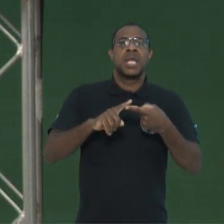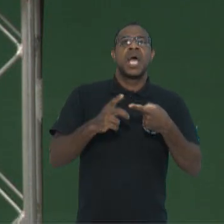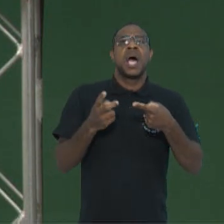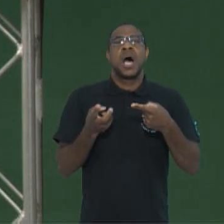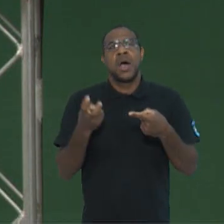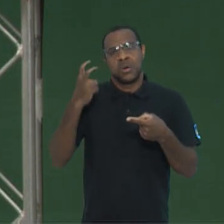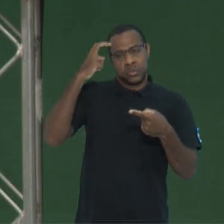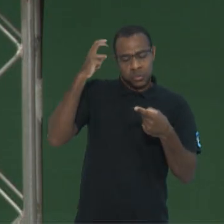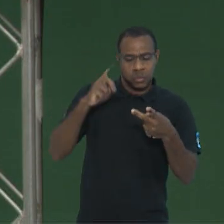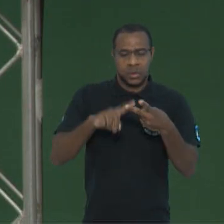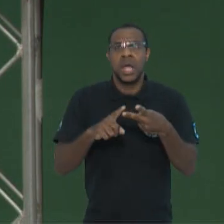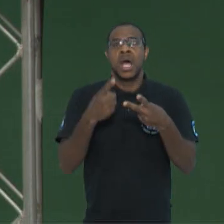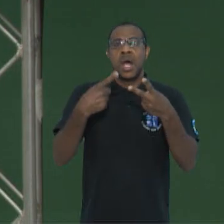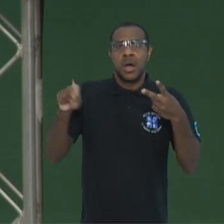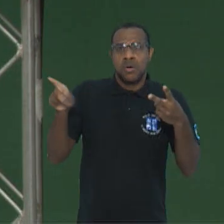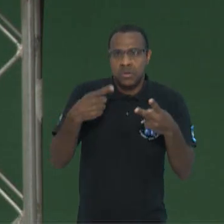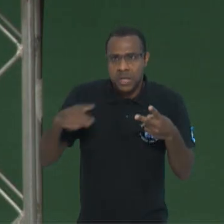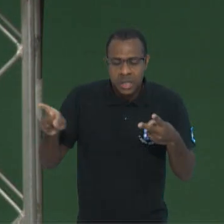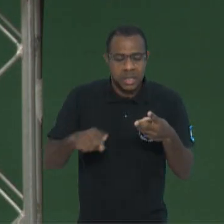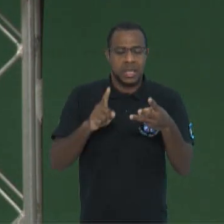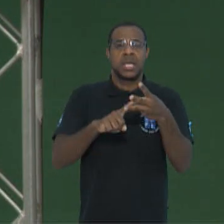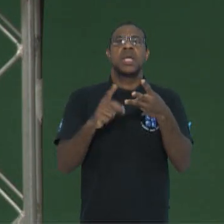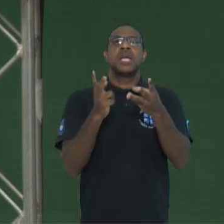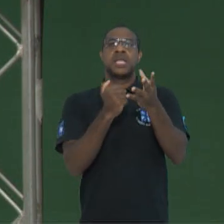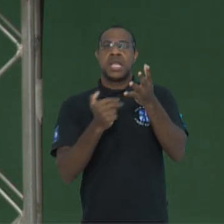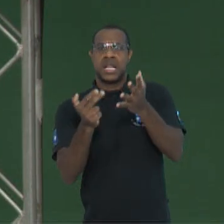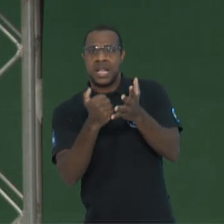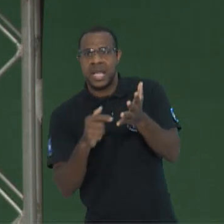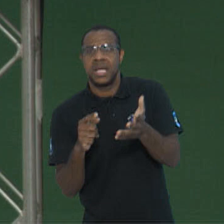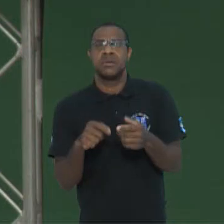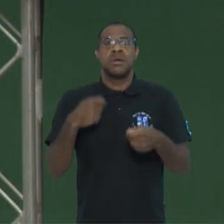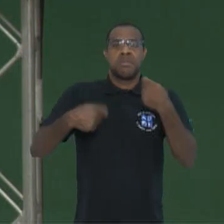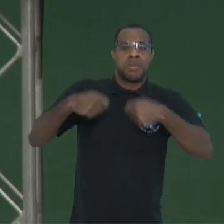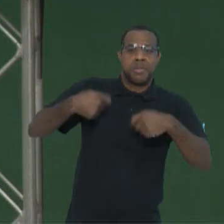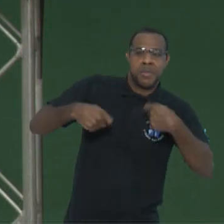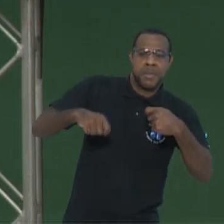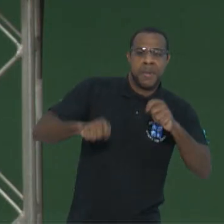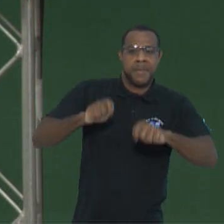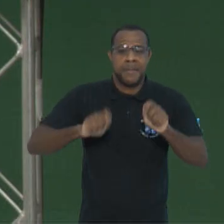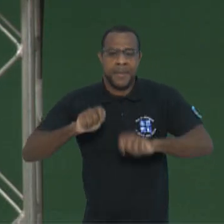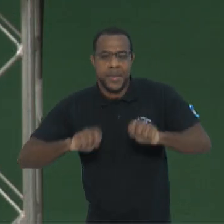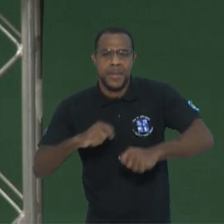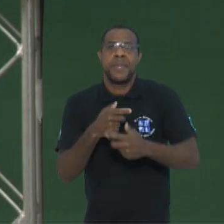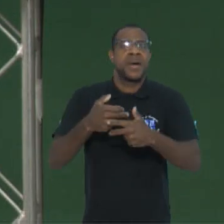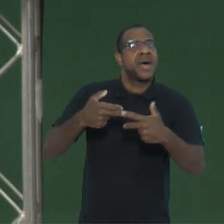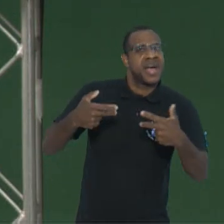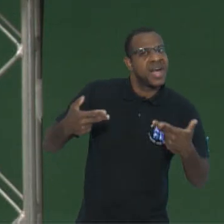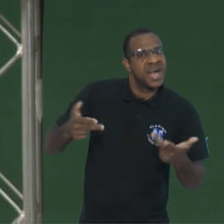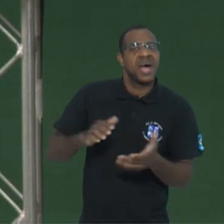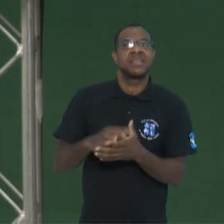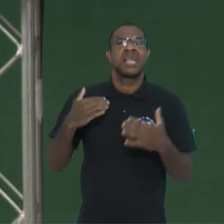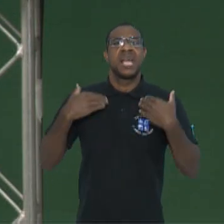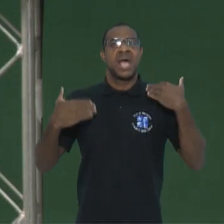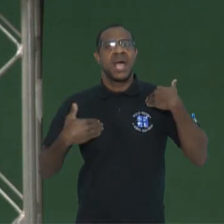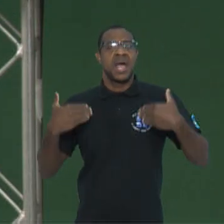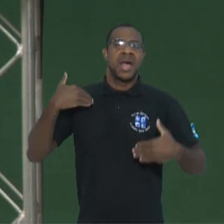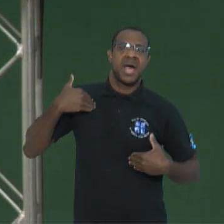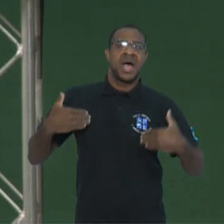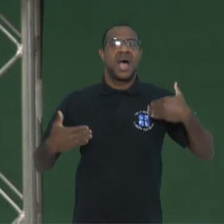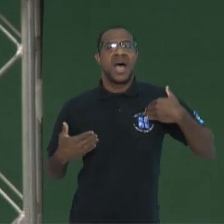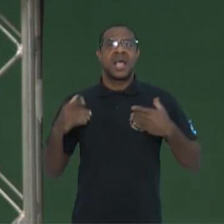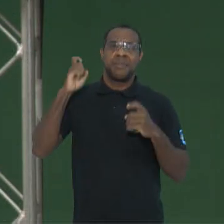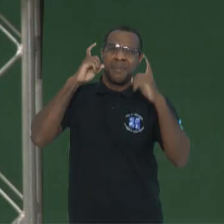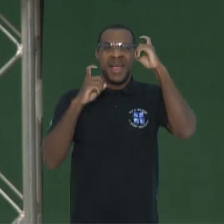a música, nós temos o uso de instrumentos, né? Nós temos a parte de expressão corporal, teatro,